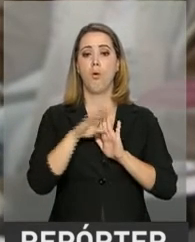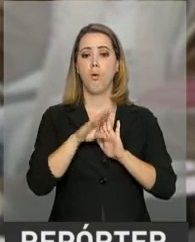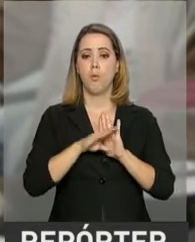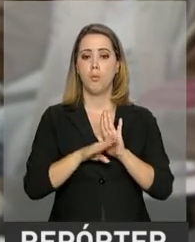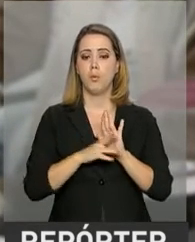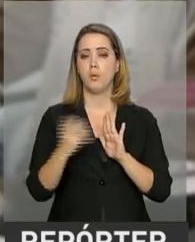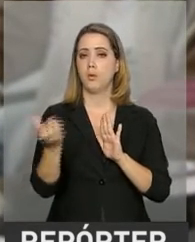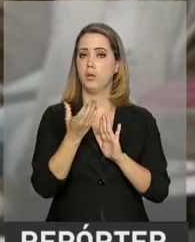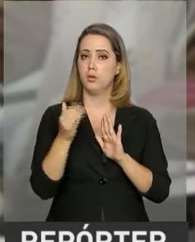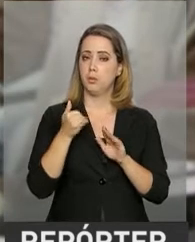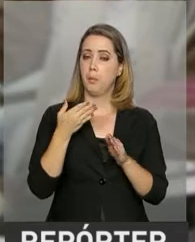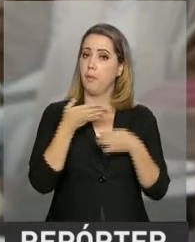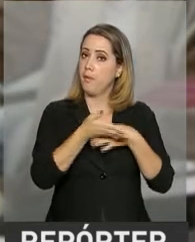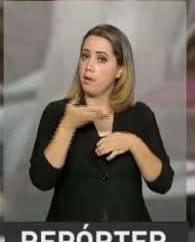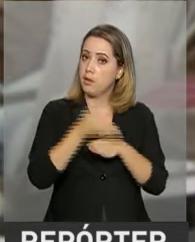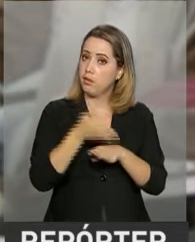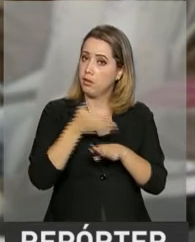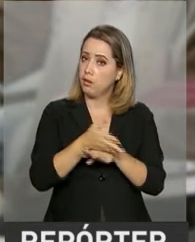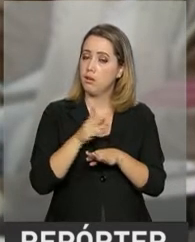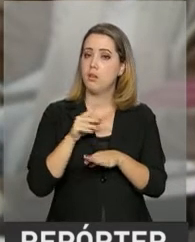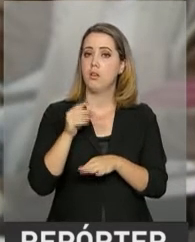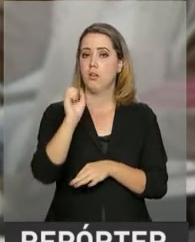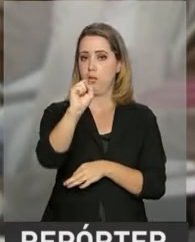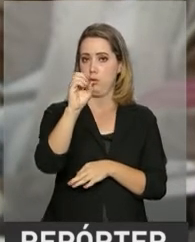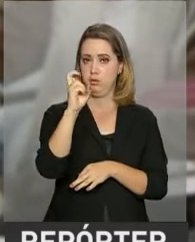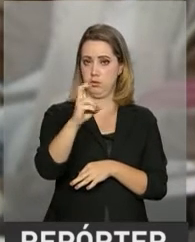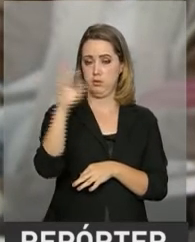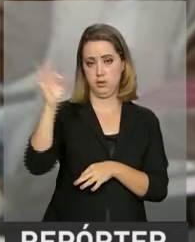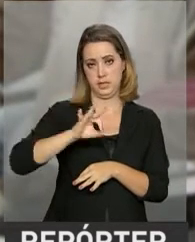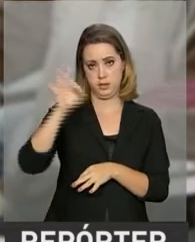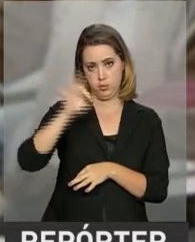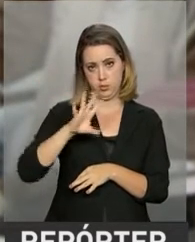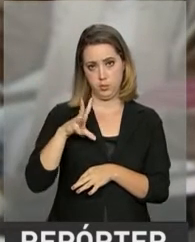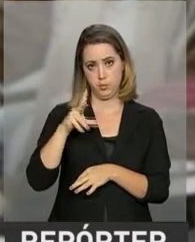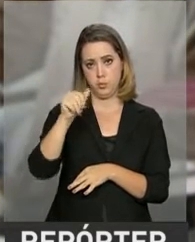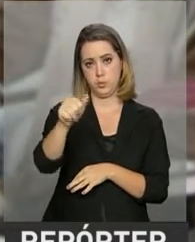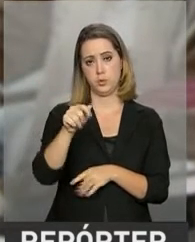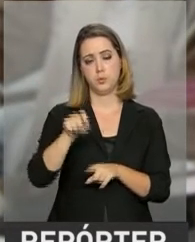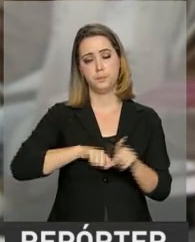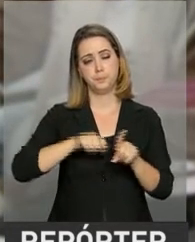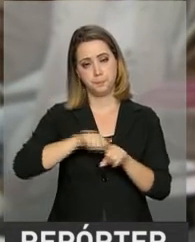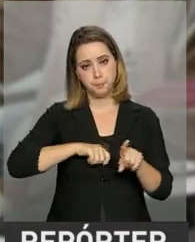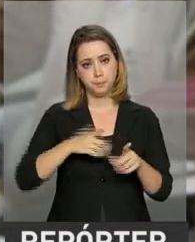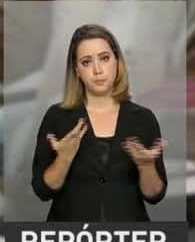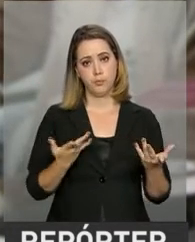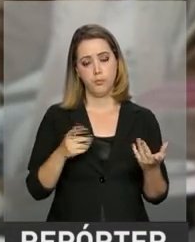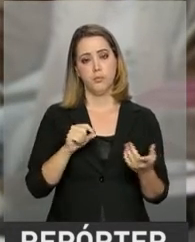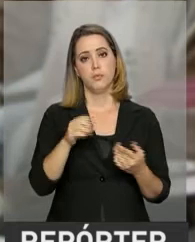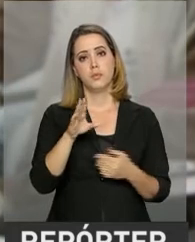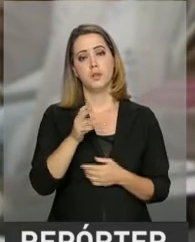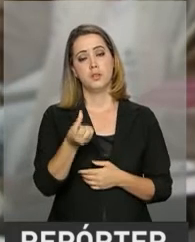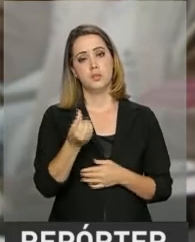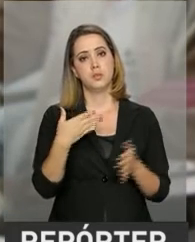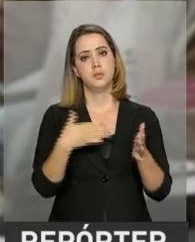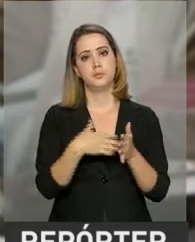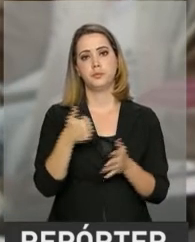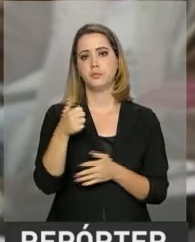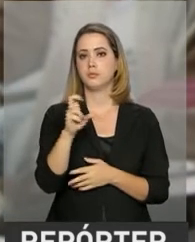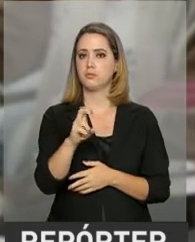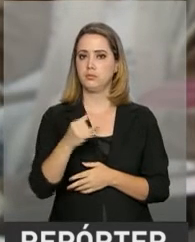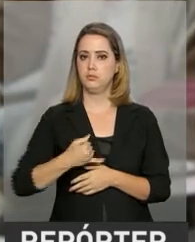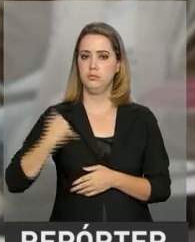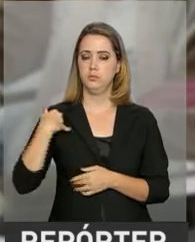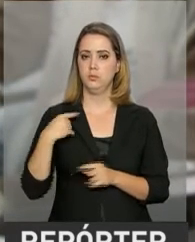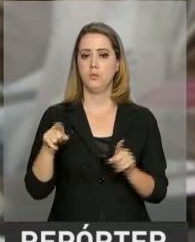exige uma frequência escolar mínima de 85% da carga horária mensal para estudantes de 6 a 15